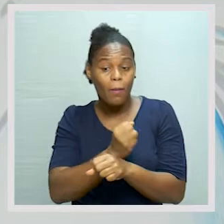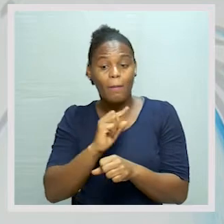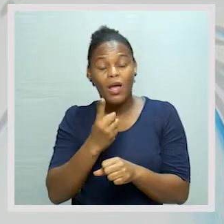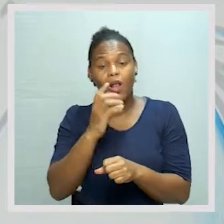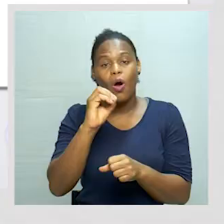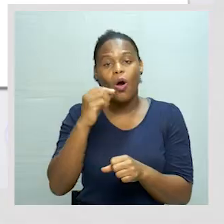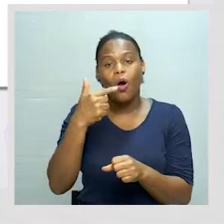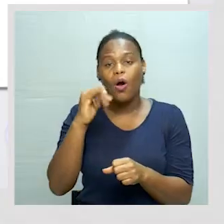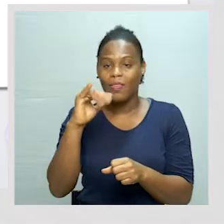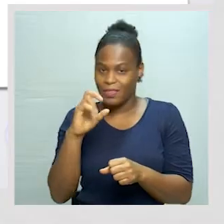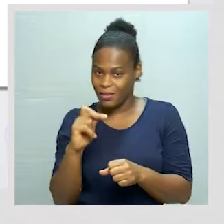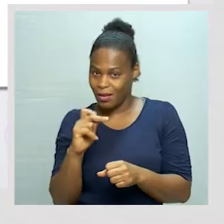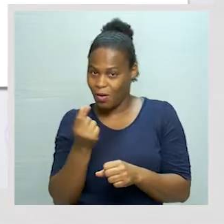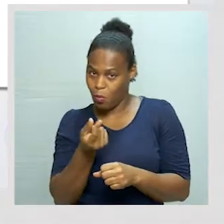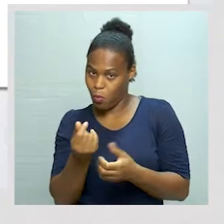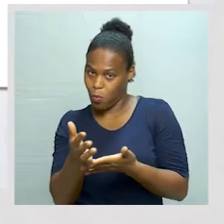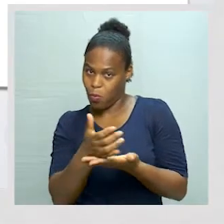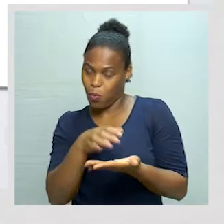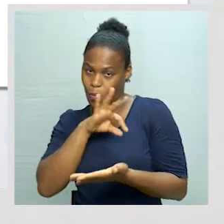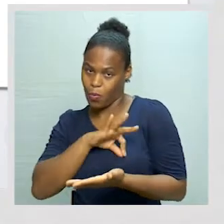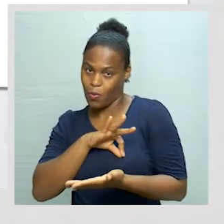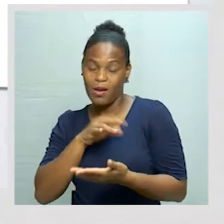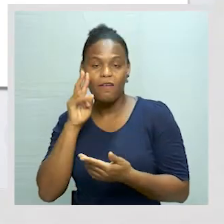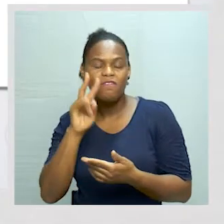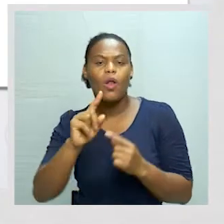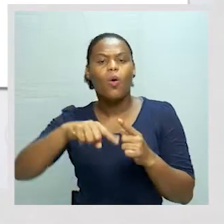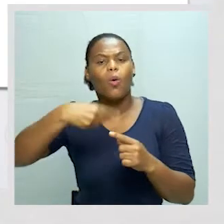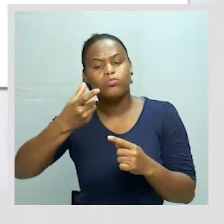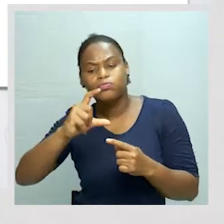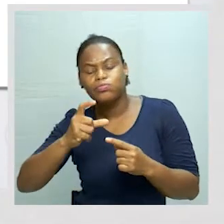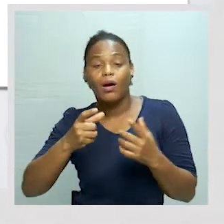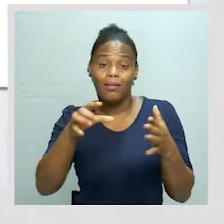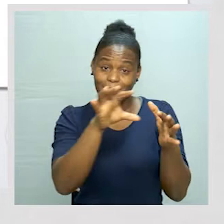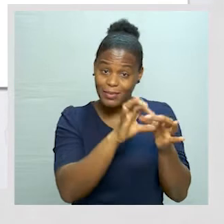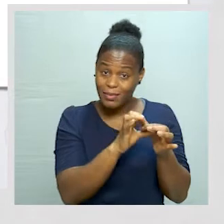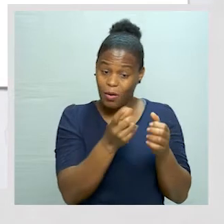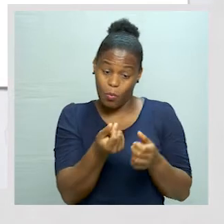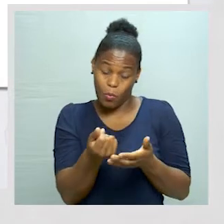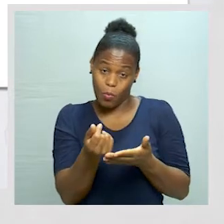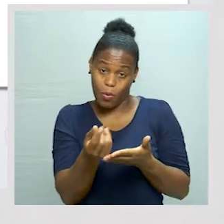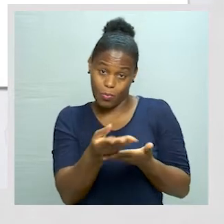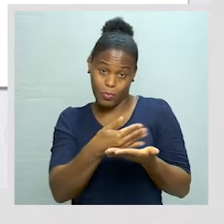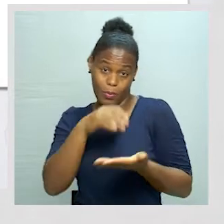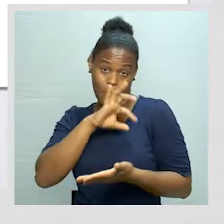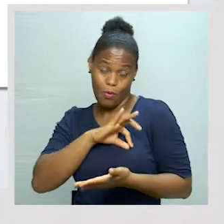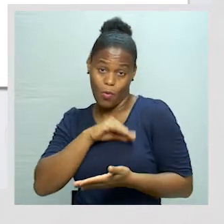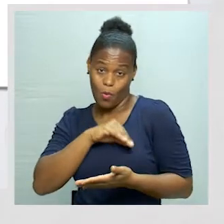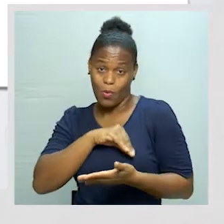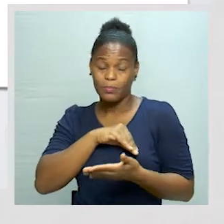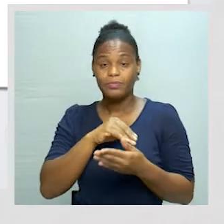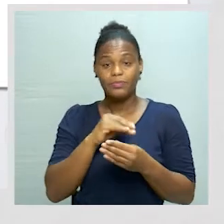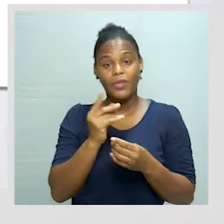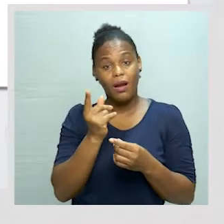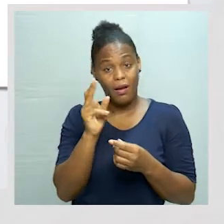do rendimento. E vamos ver ainda outros conceitos associados ao rendimento, que é o rendimento interno